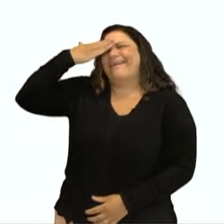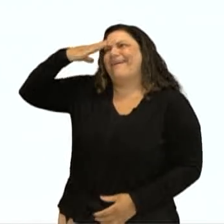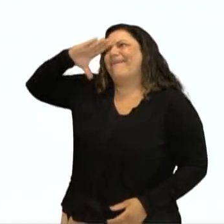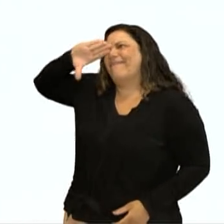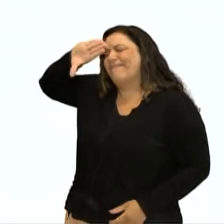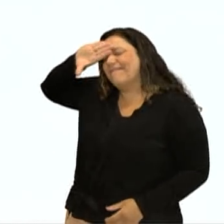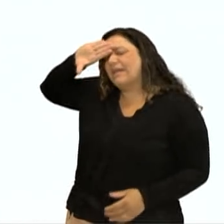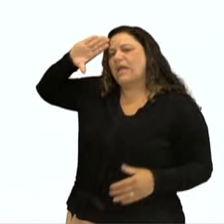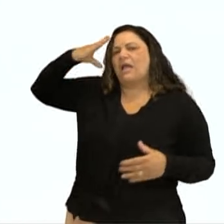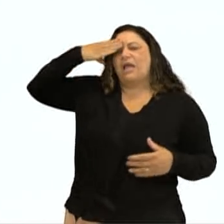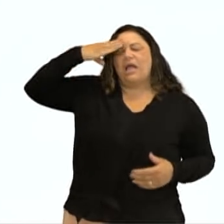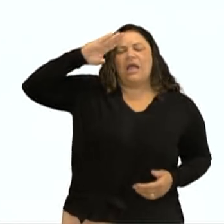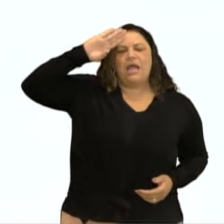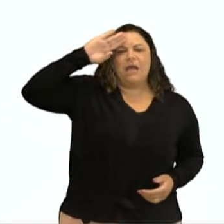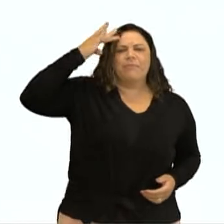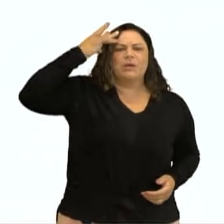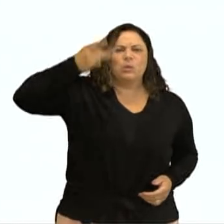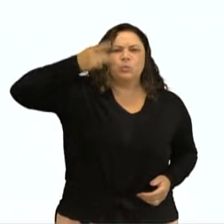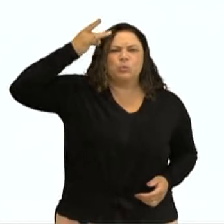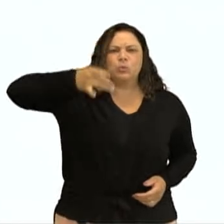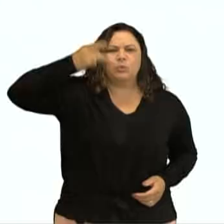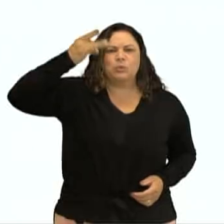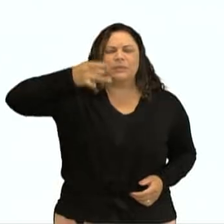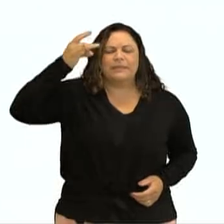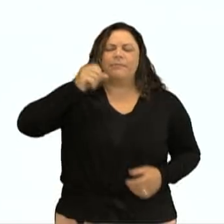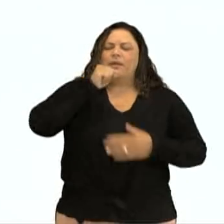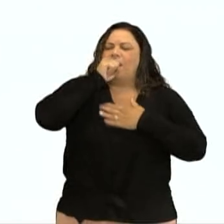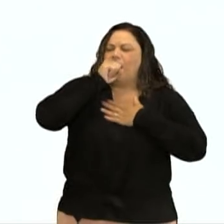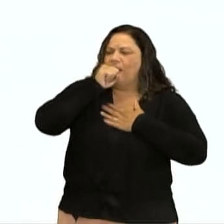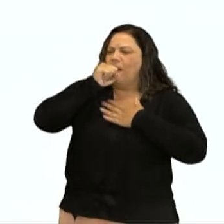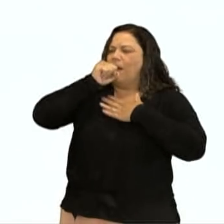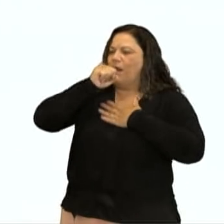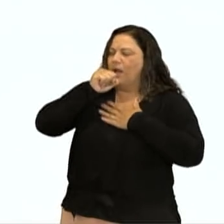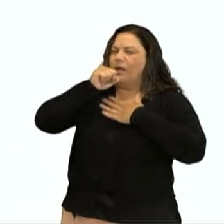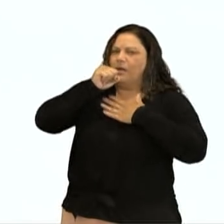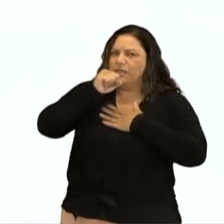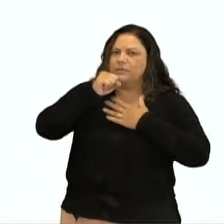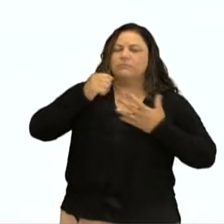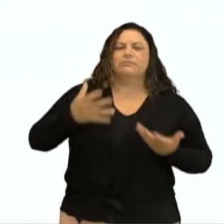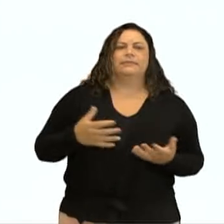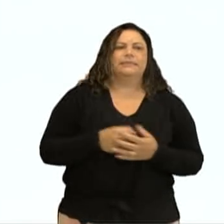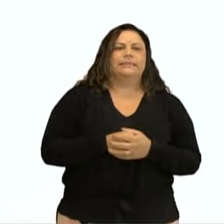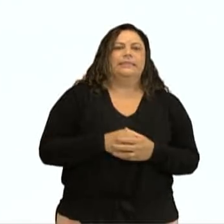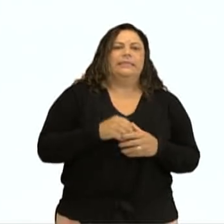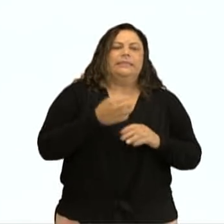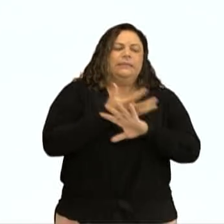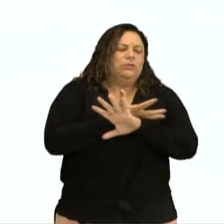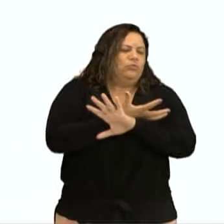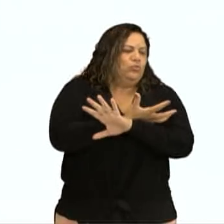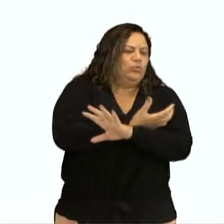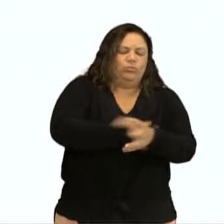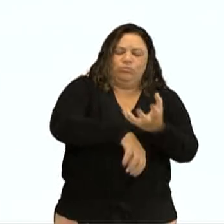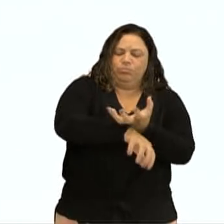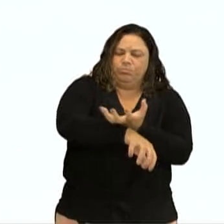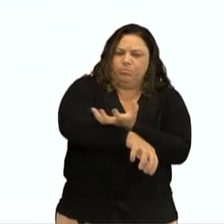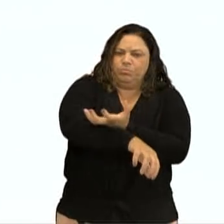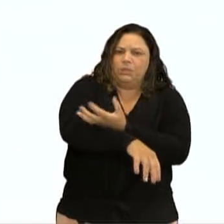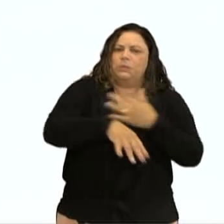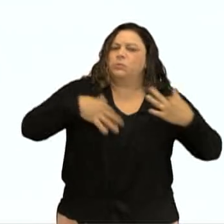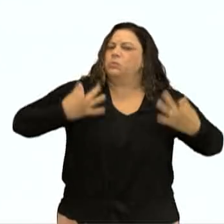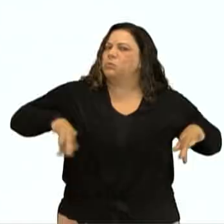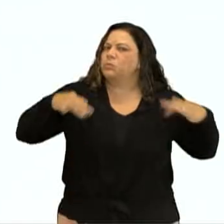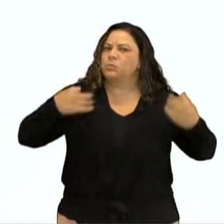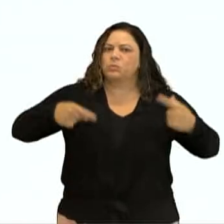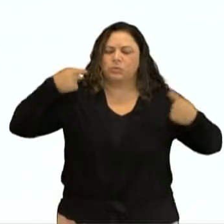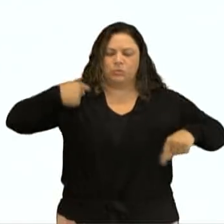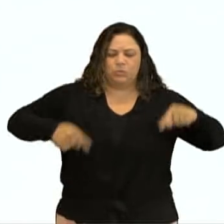dor, né, de cabeça, tosse, problemas para respirar, calafrios, dores nas